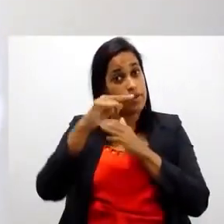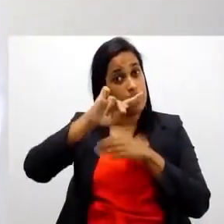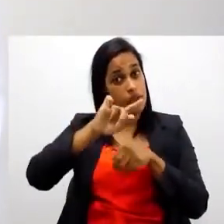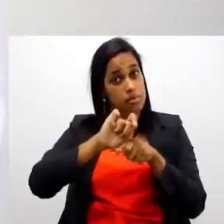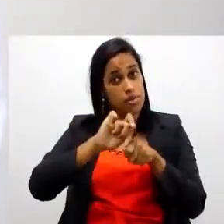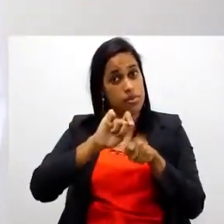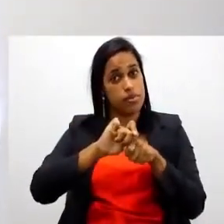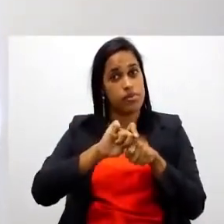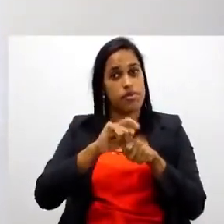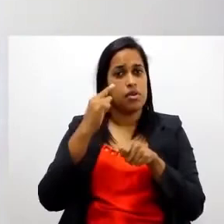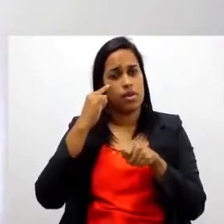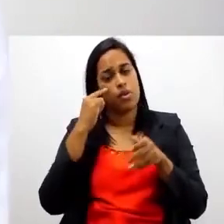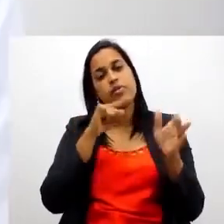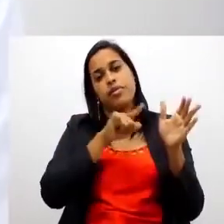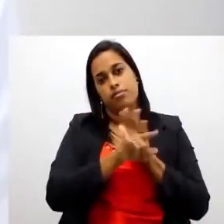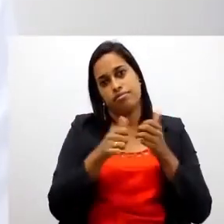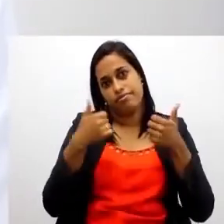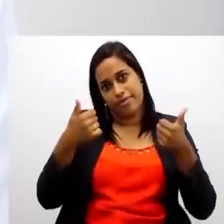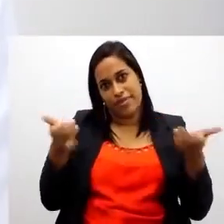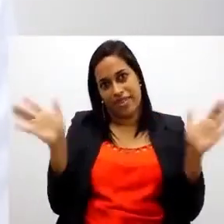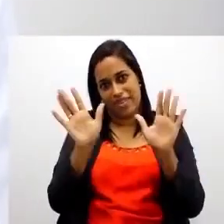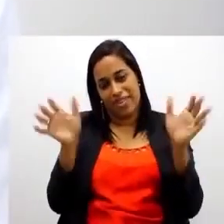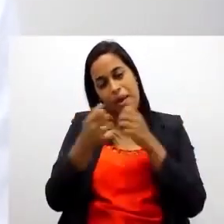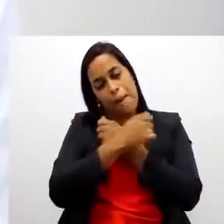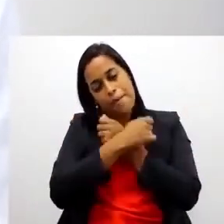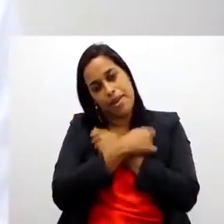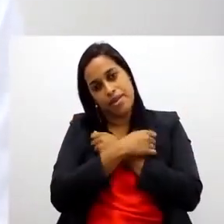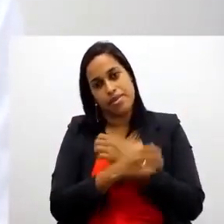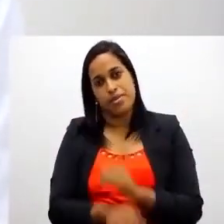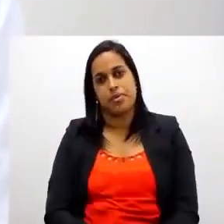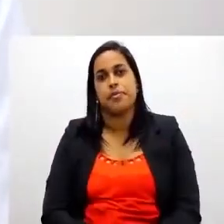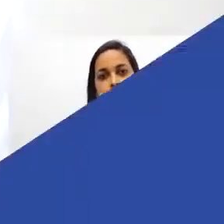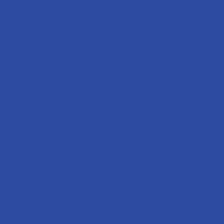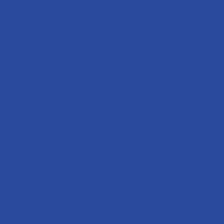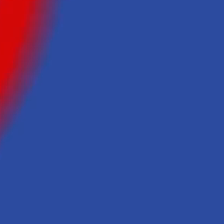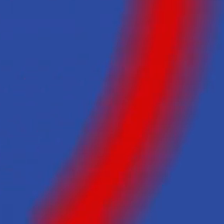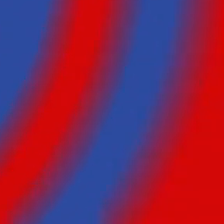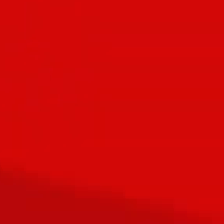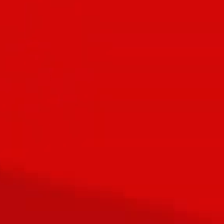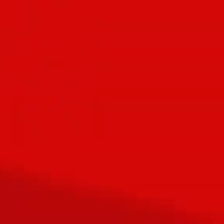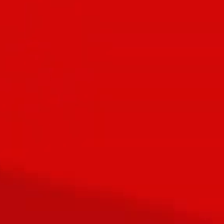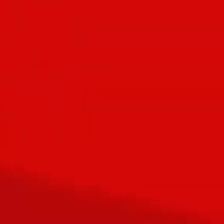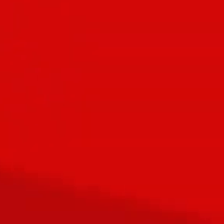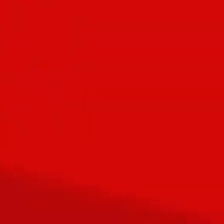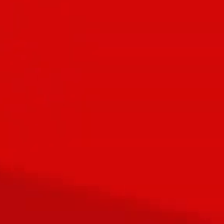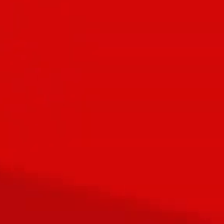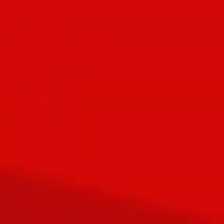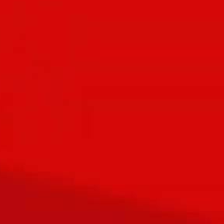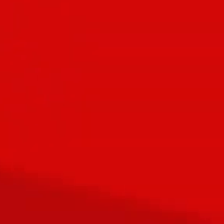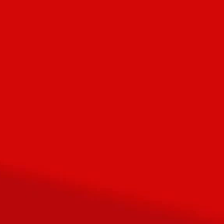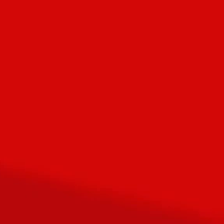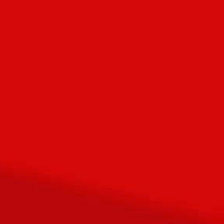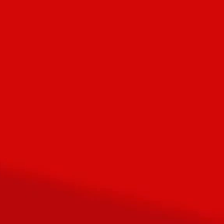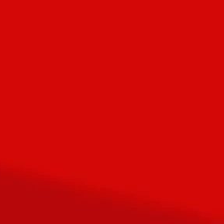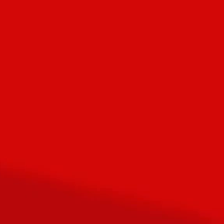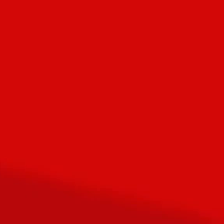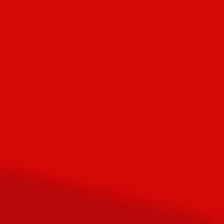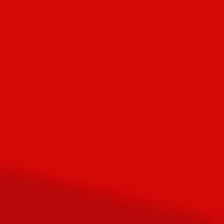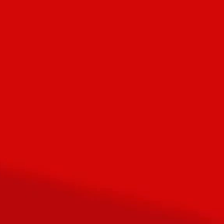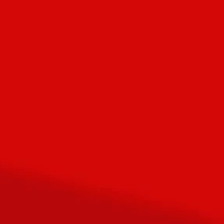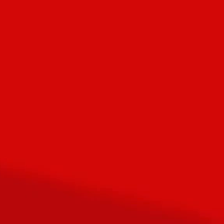nossas atividades para você realizar. Qualquer dúvida à tua disposição. Ok? Grande abraço. Nos vemos. Tela vermelha com ícone de